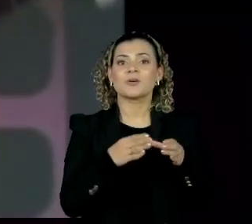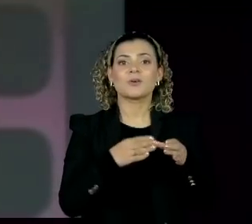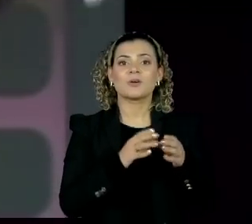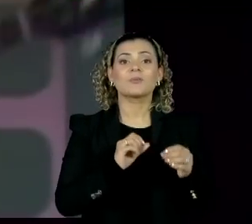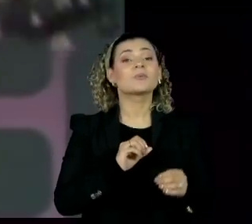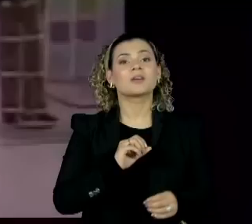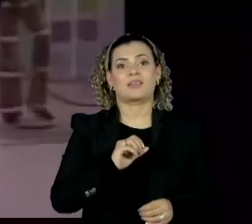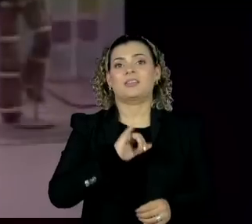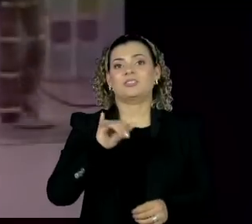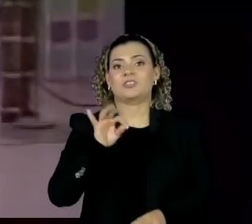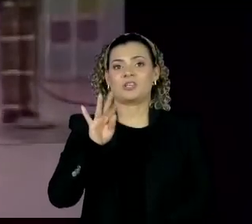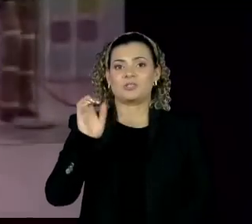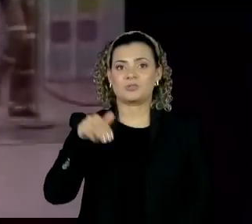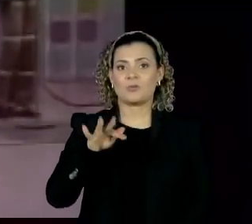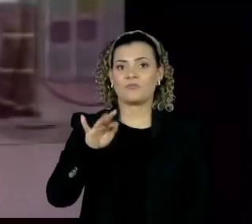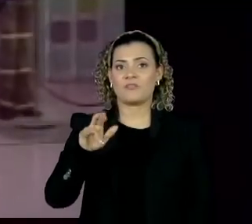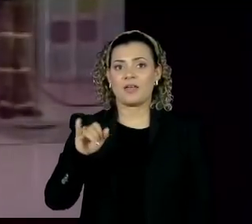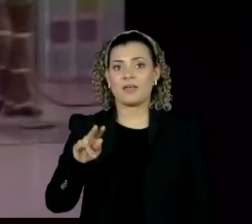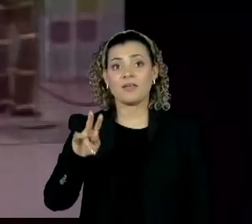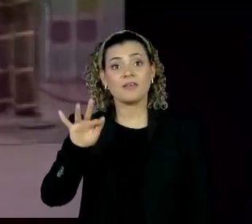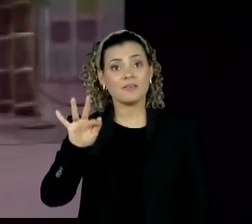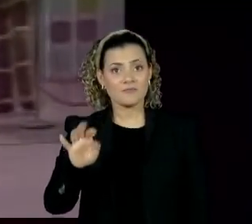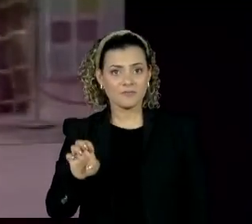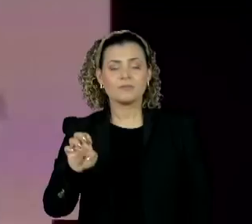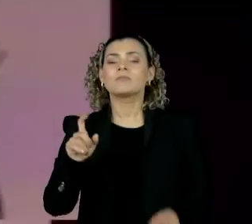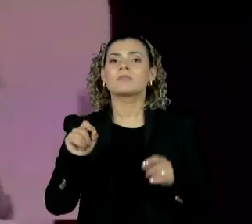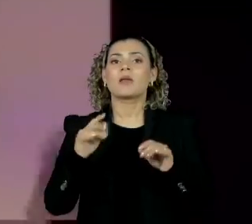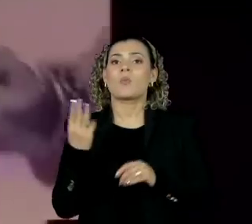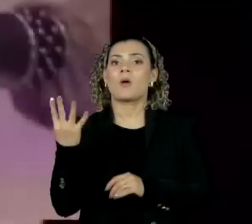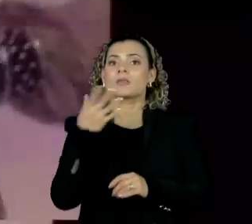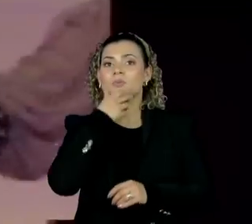Jackson 5, ao lado de 4 irmãos.